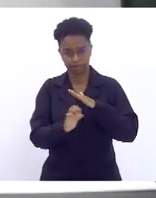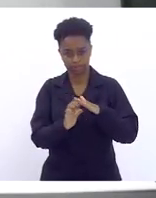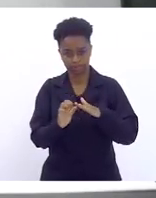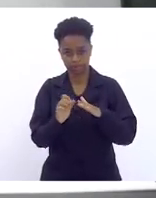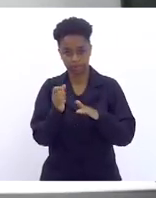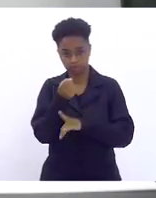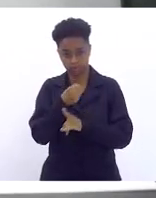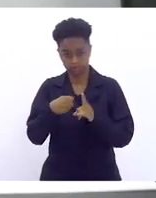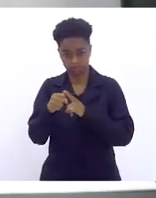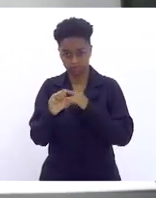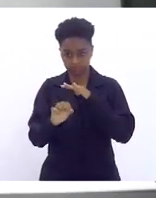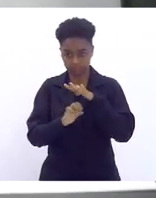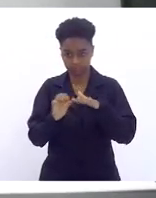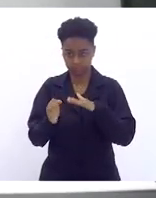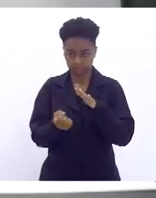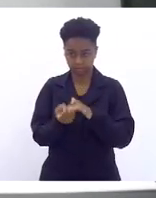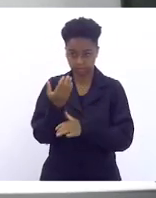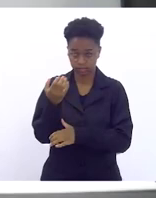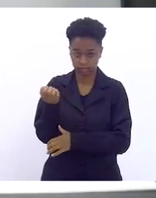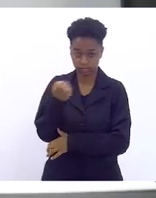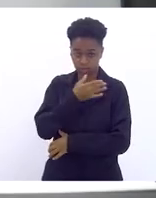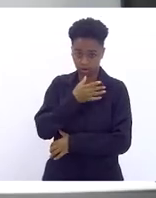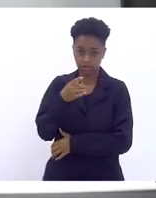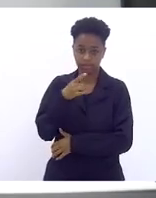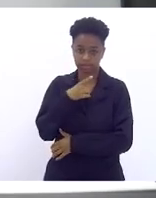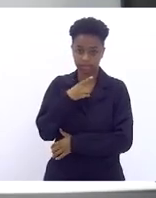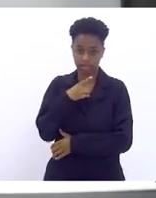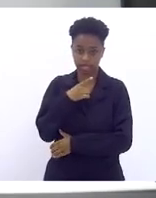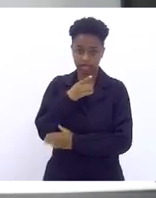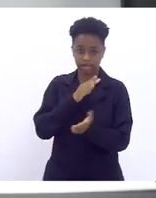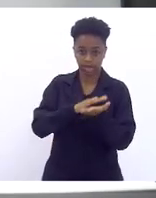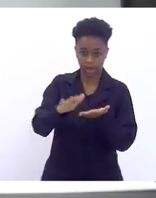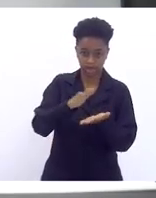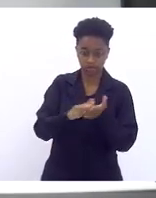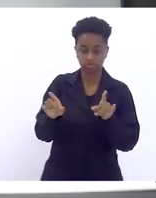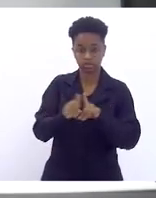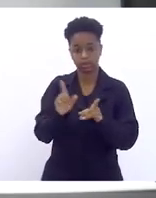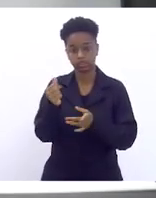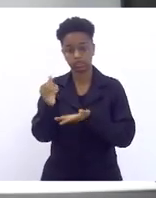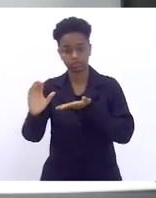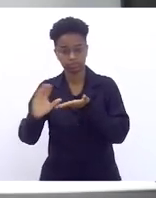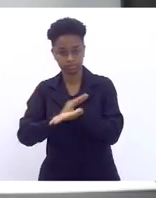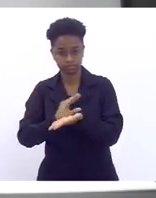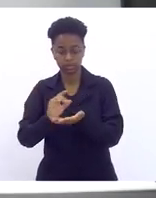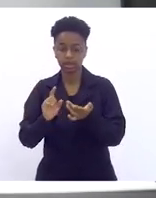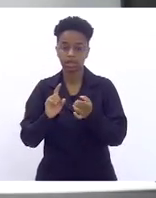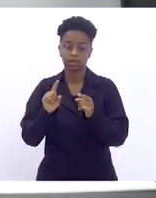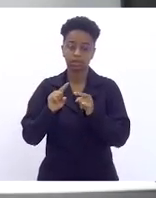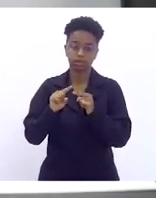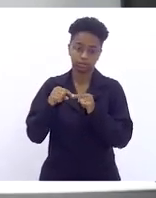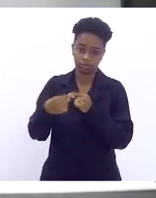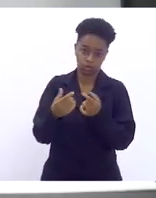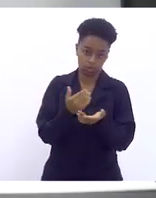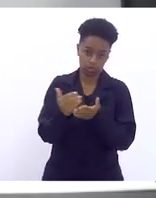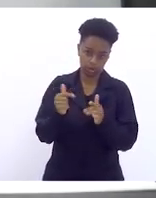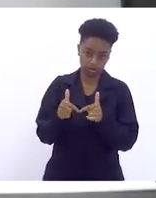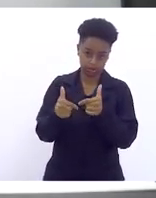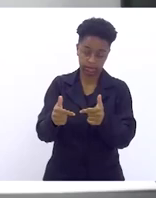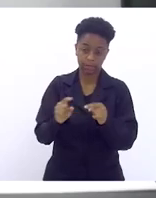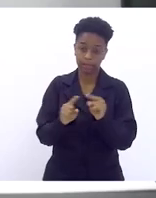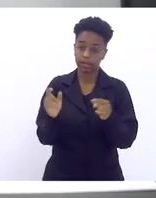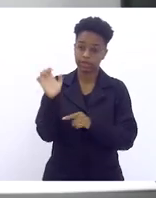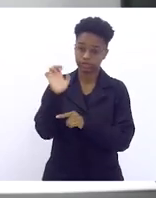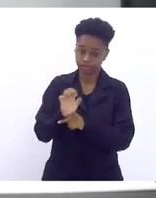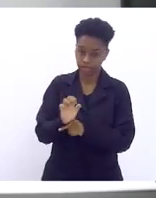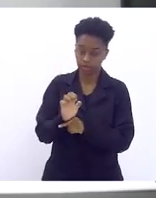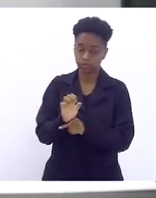empresária nova você tem despesa e tem receita e você começa as atividades dela e o estado